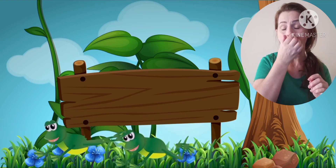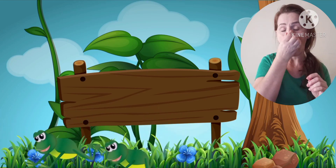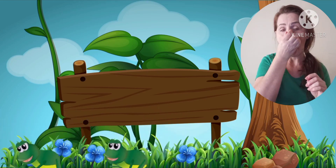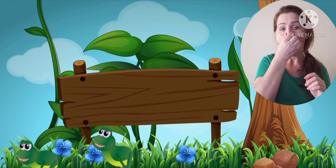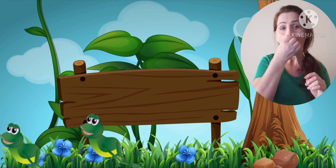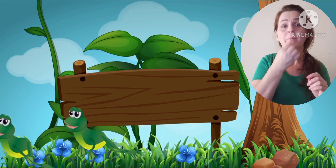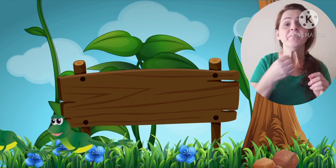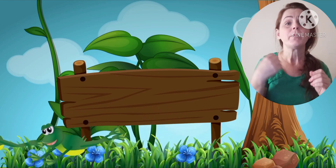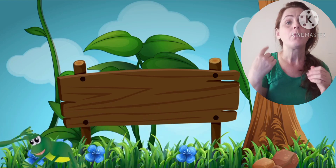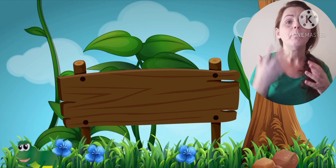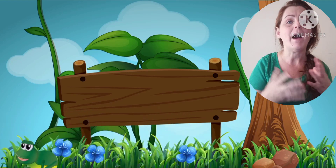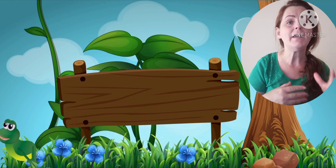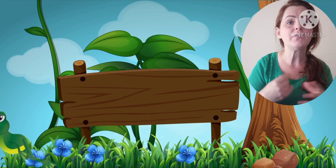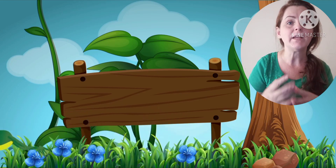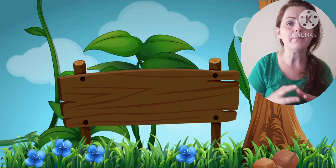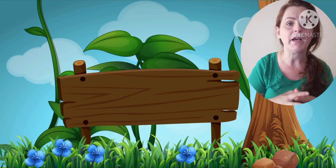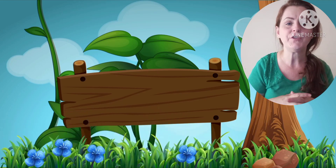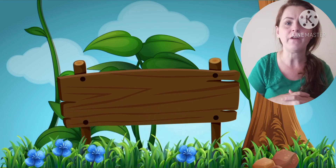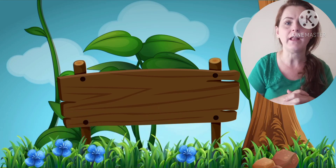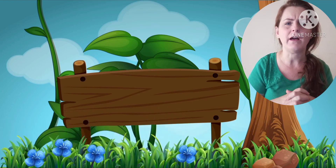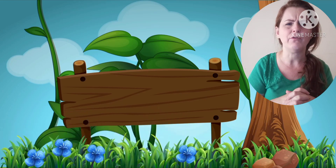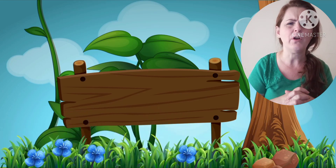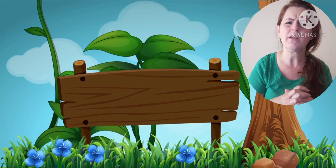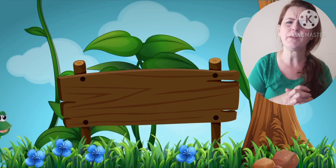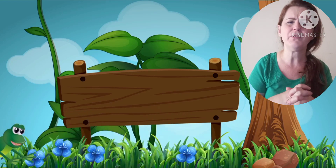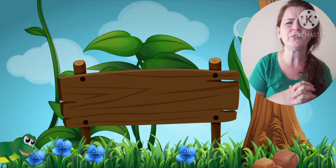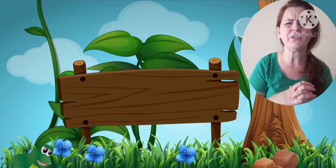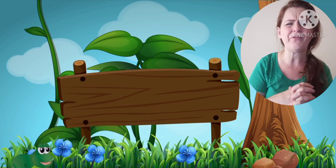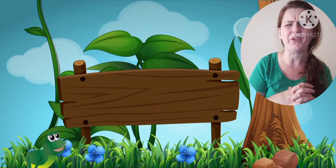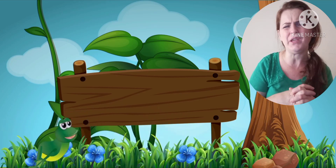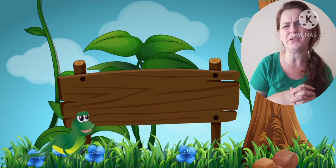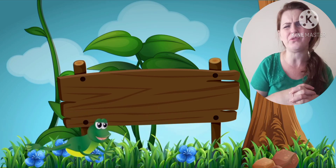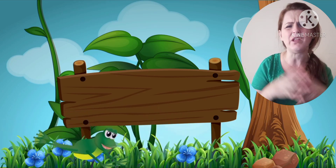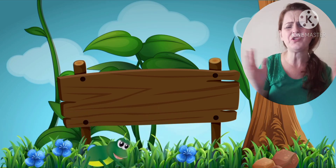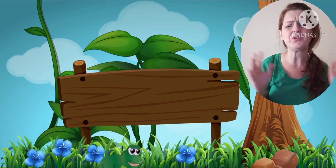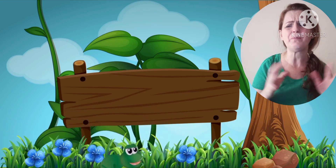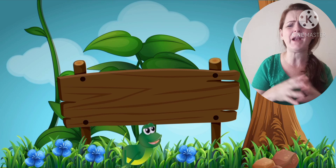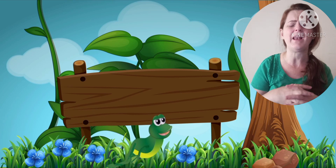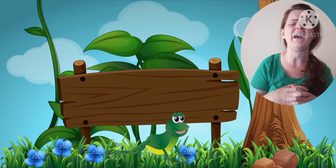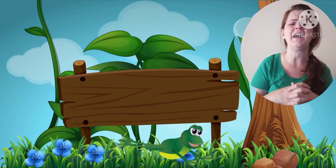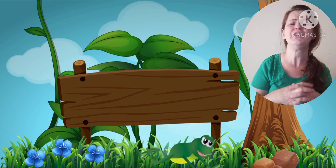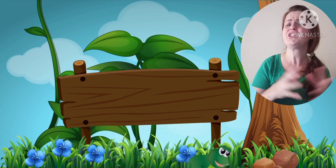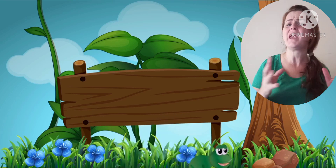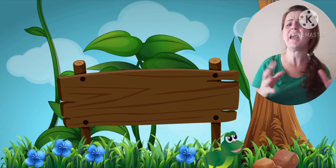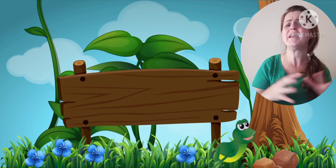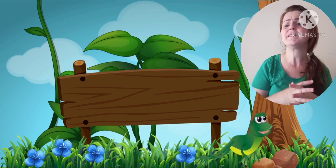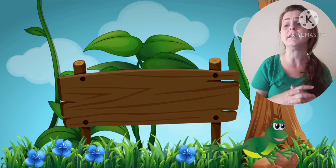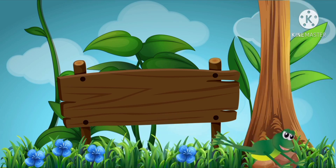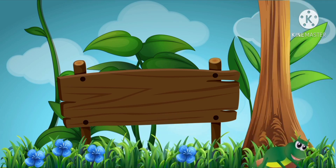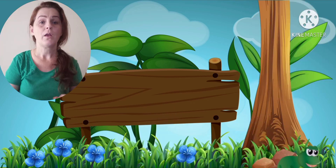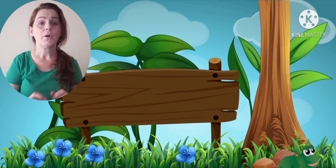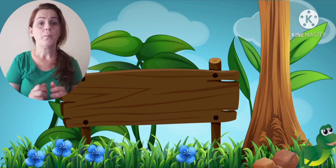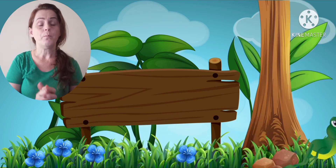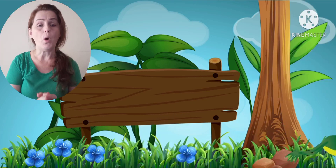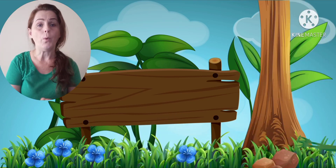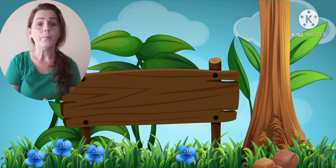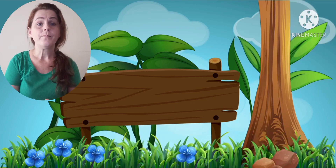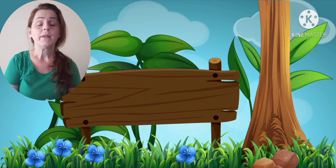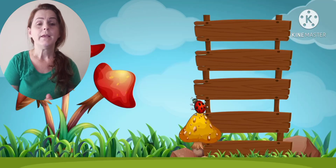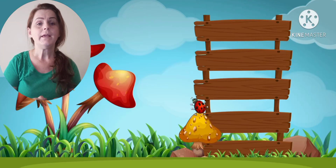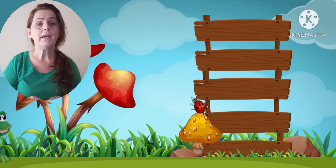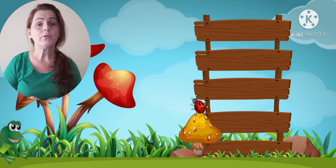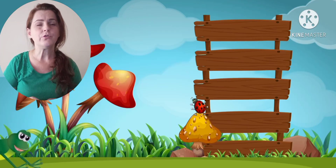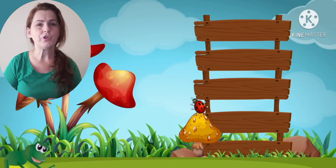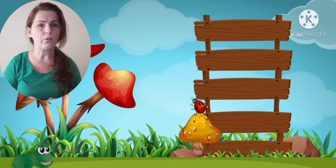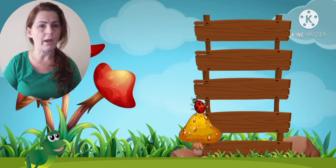montanha, mais os animais falavam Nossa, é muito difícil, deixa isso para lá, esquece. Bom,